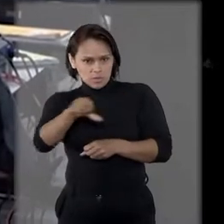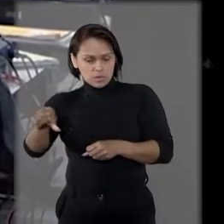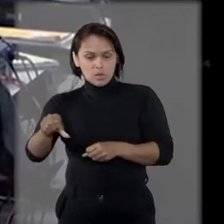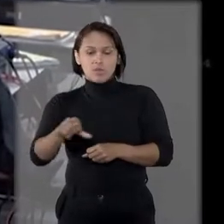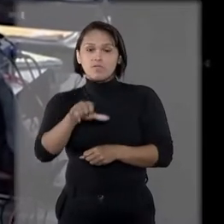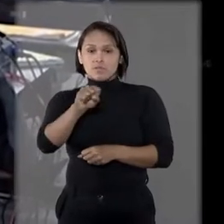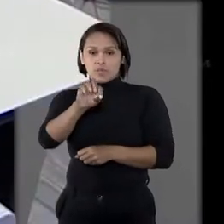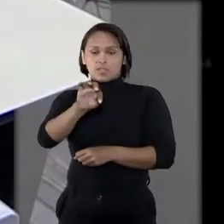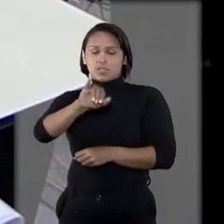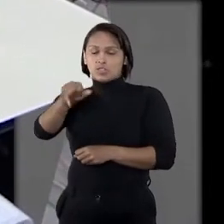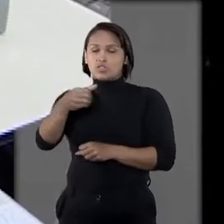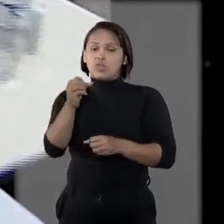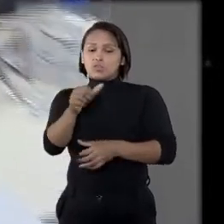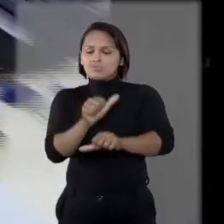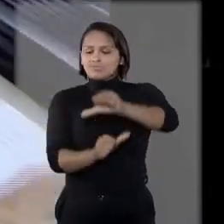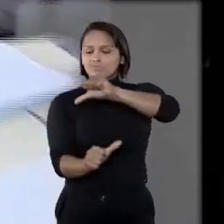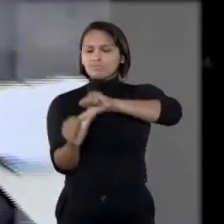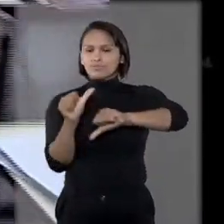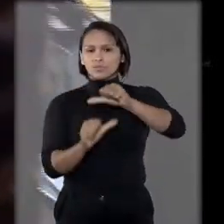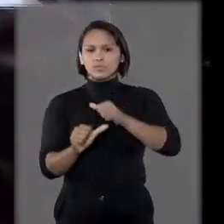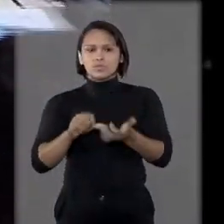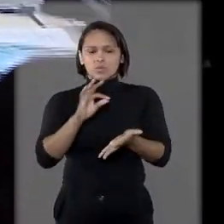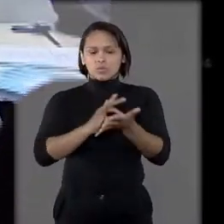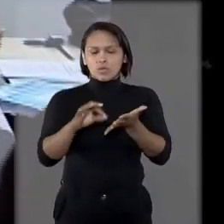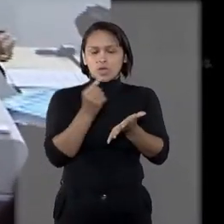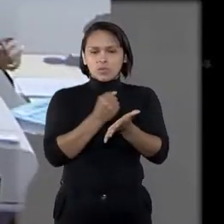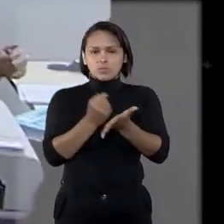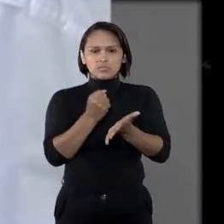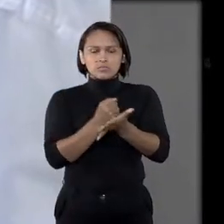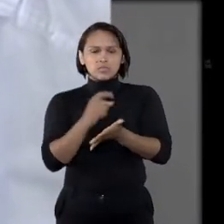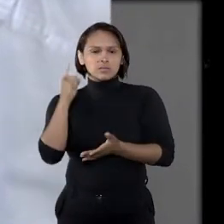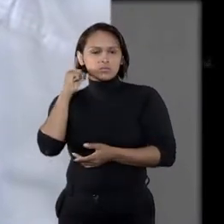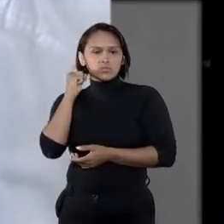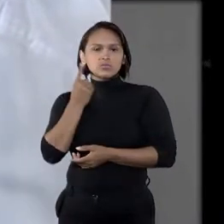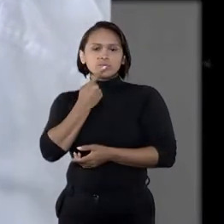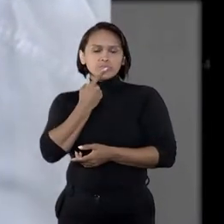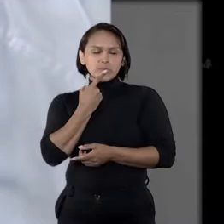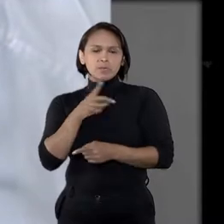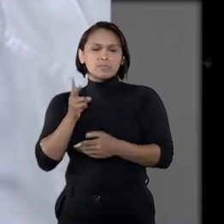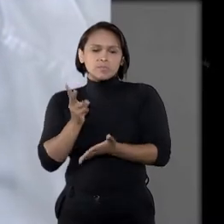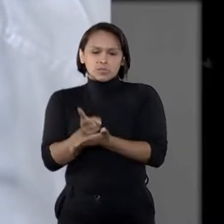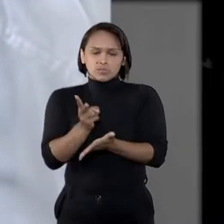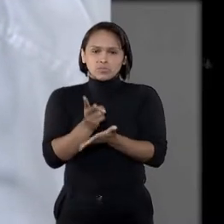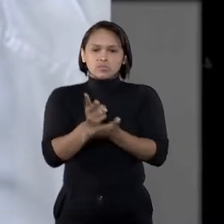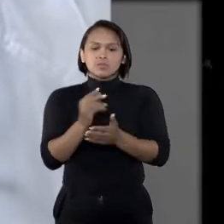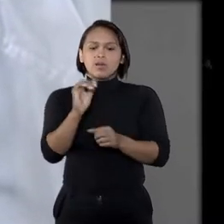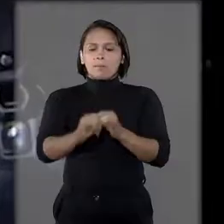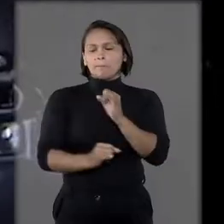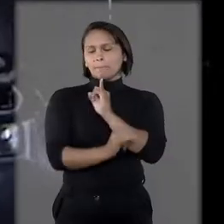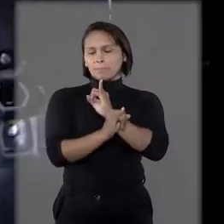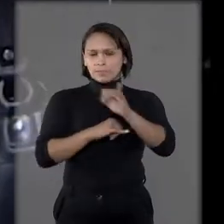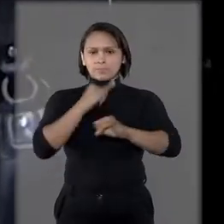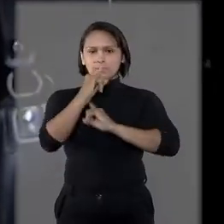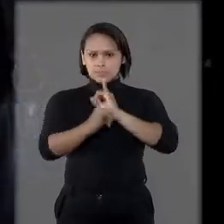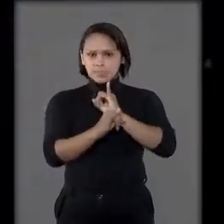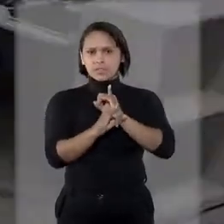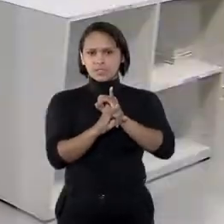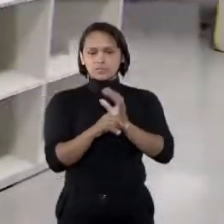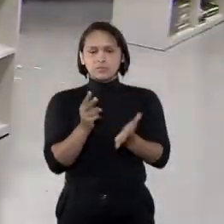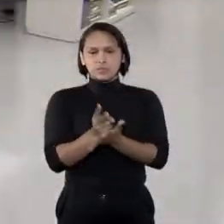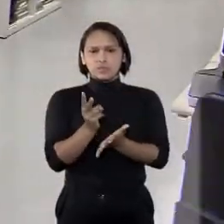o STJ inovou contratando colaboradores com deficiência auditiva com a missão de levar o STJ para a era virtual.